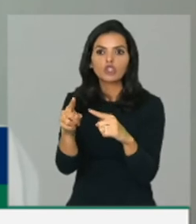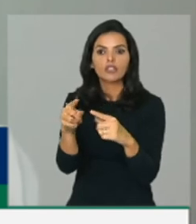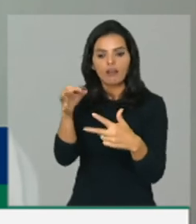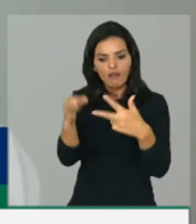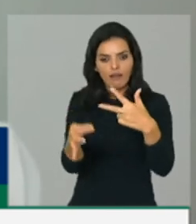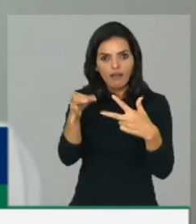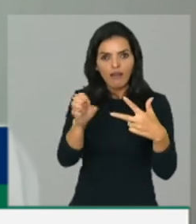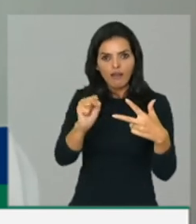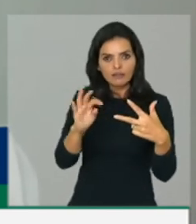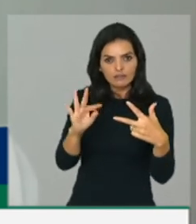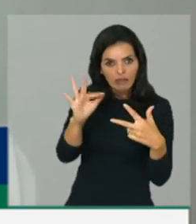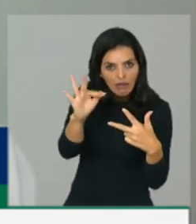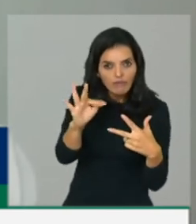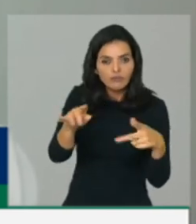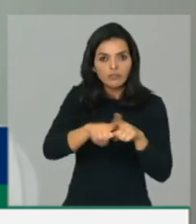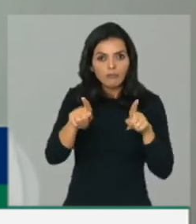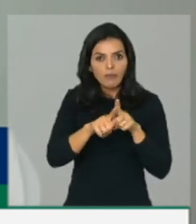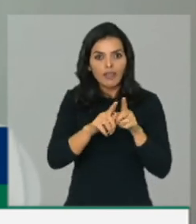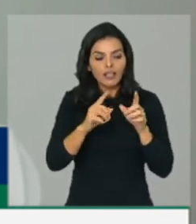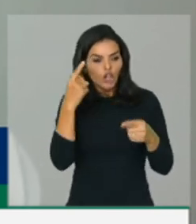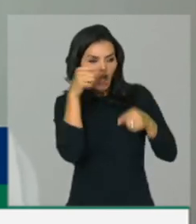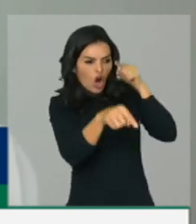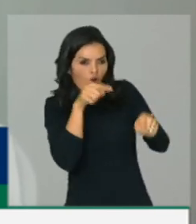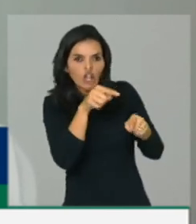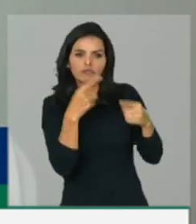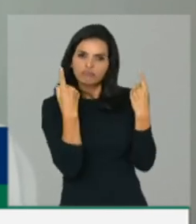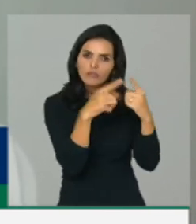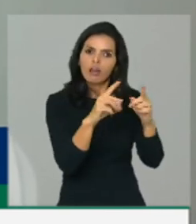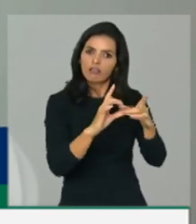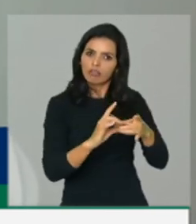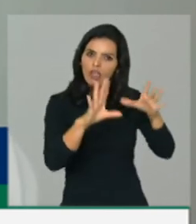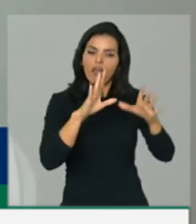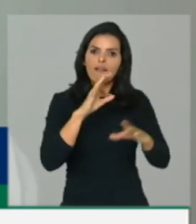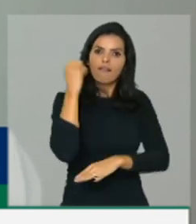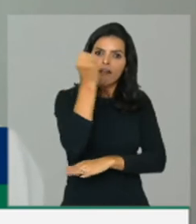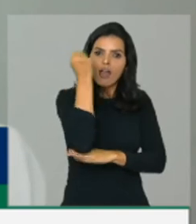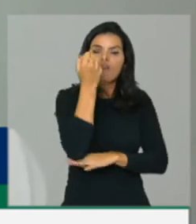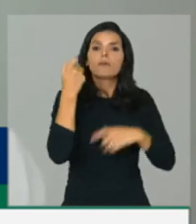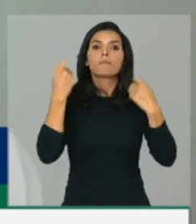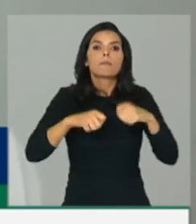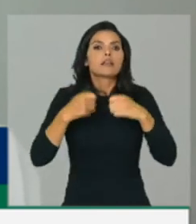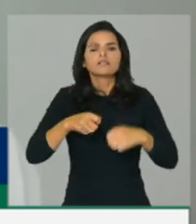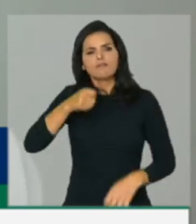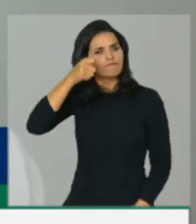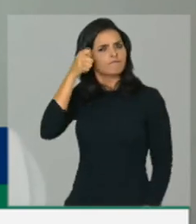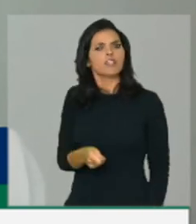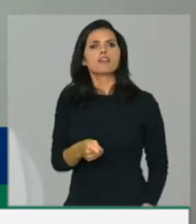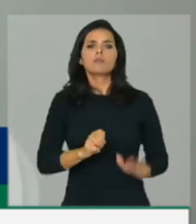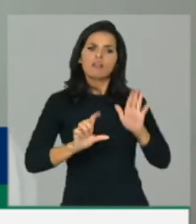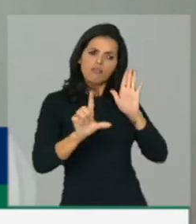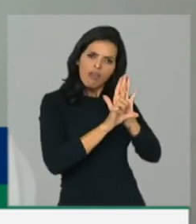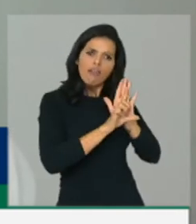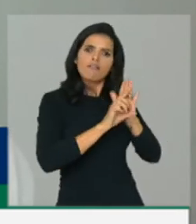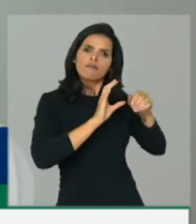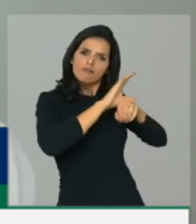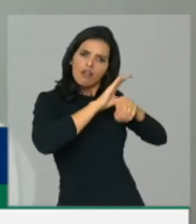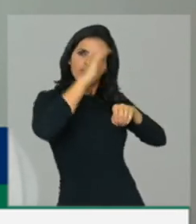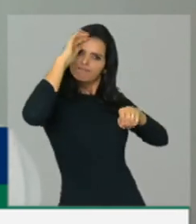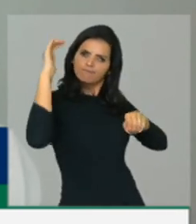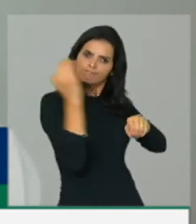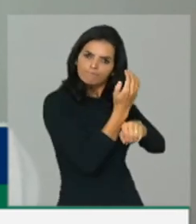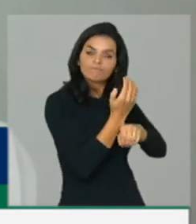a própria democracia são gravíssimos e precisam de respostas a rigor da lei da Carta Magna.